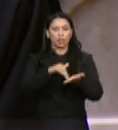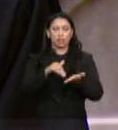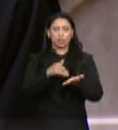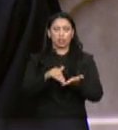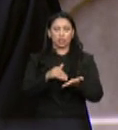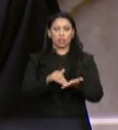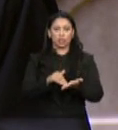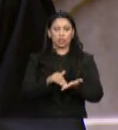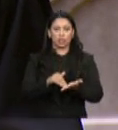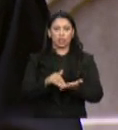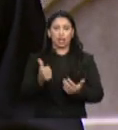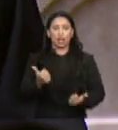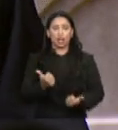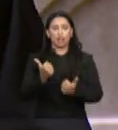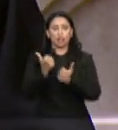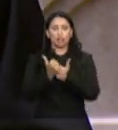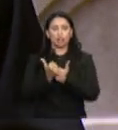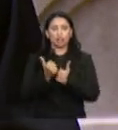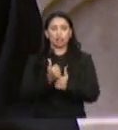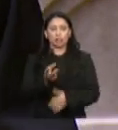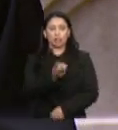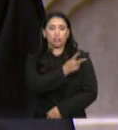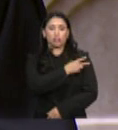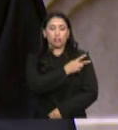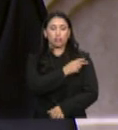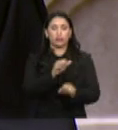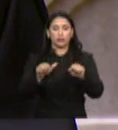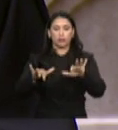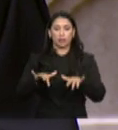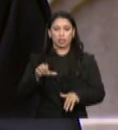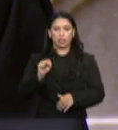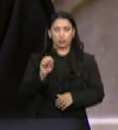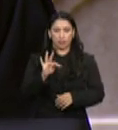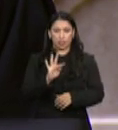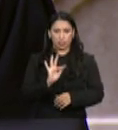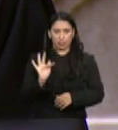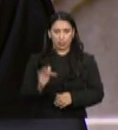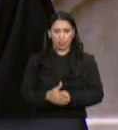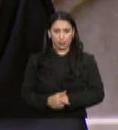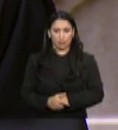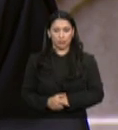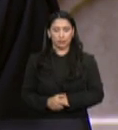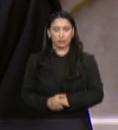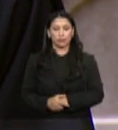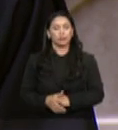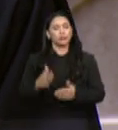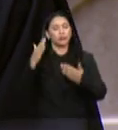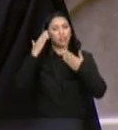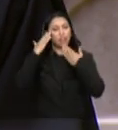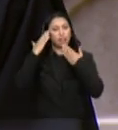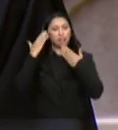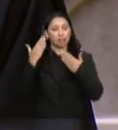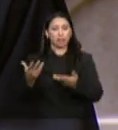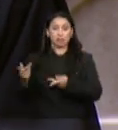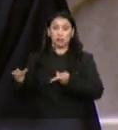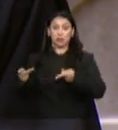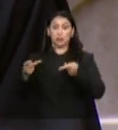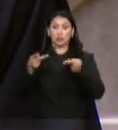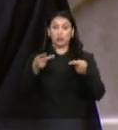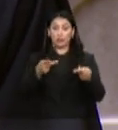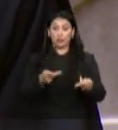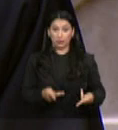assessora chefe do plenário deste Supremo Tribunal Federal agradeço Ministra Rosa deferência e o convite